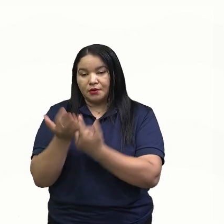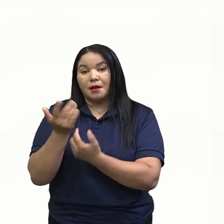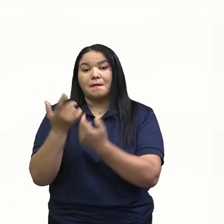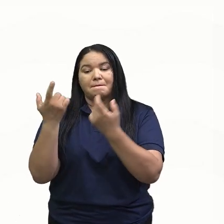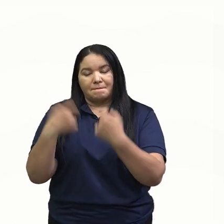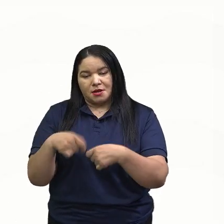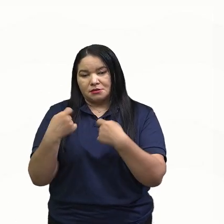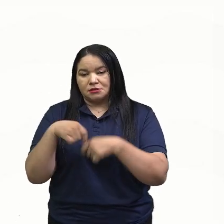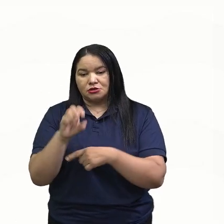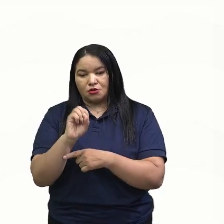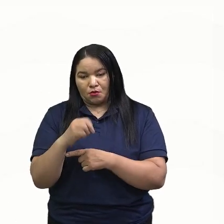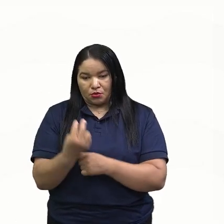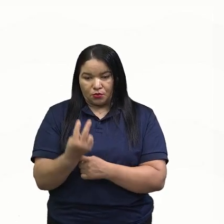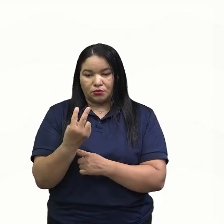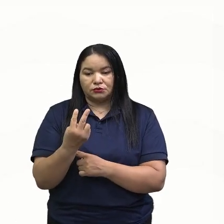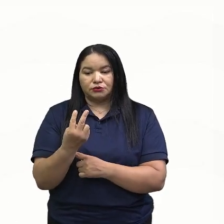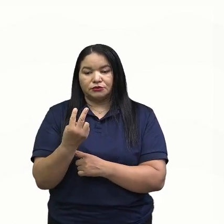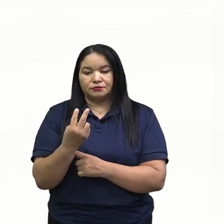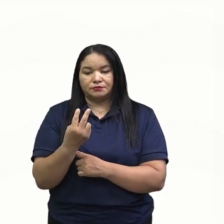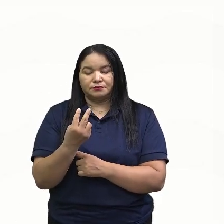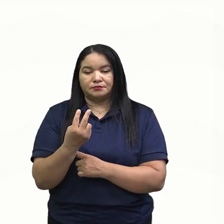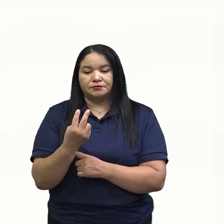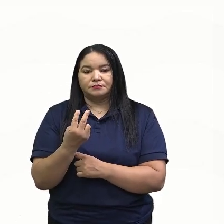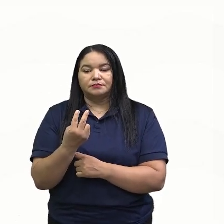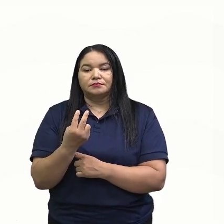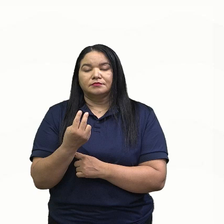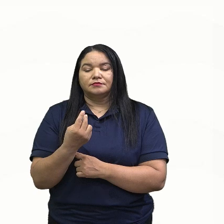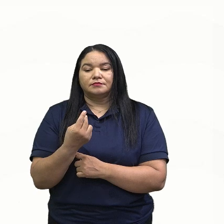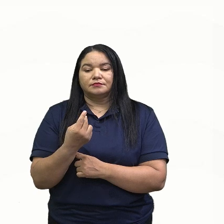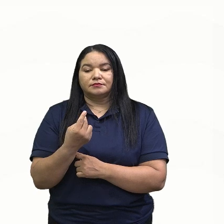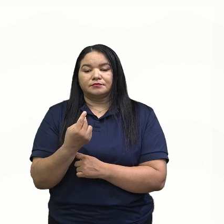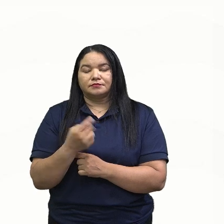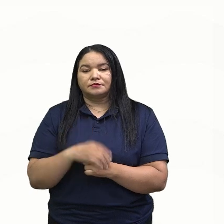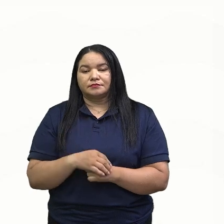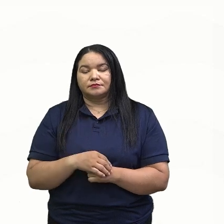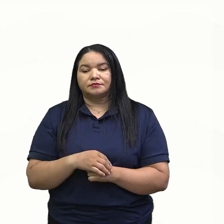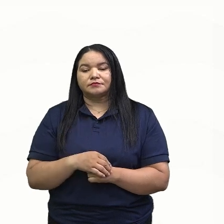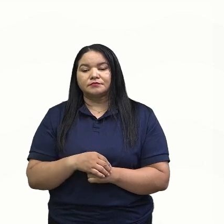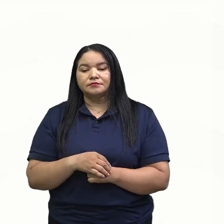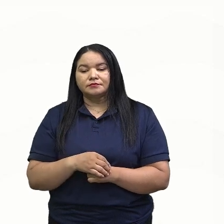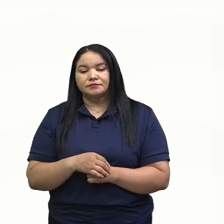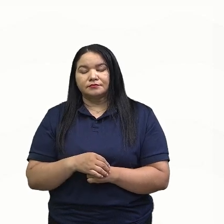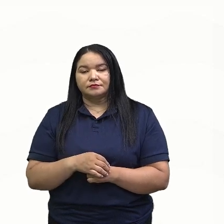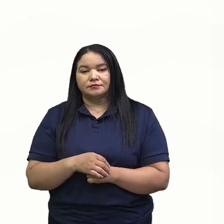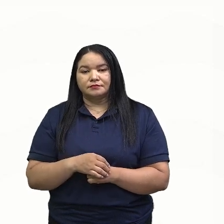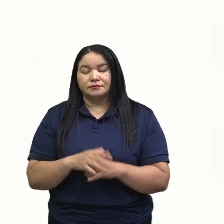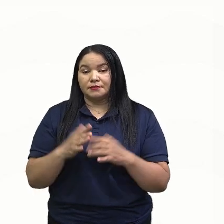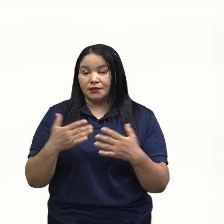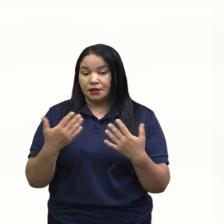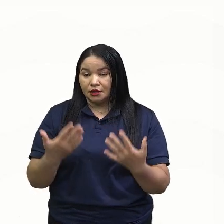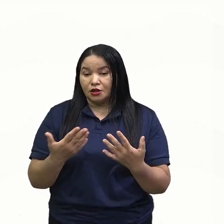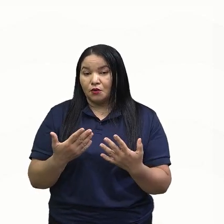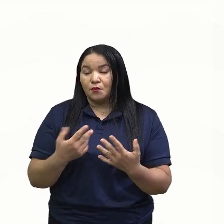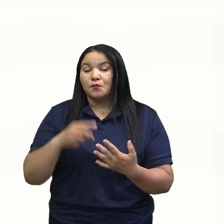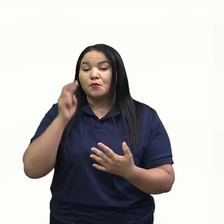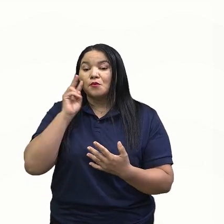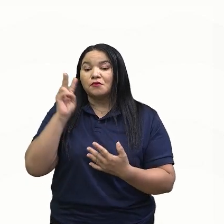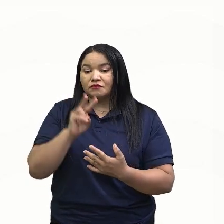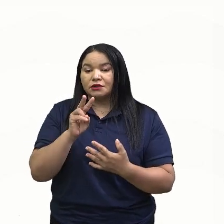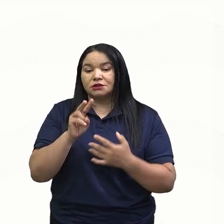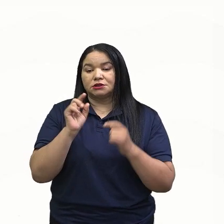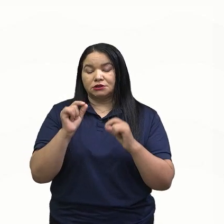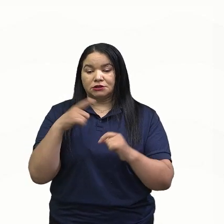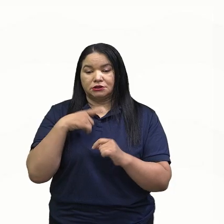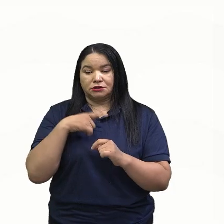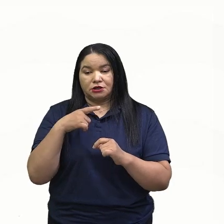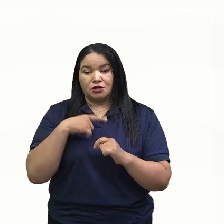o oxigênio, o O2 aqui, né? Que é o nosso oxigênio. Então, veja, né? O